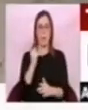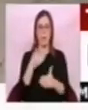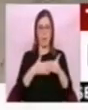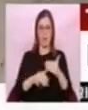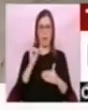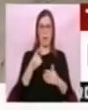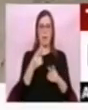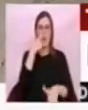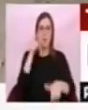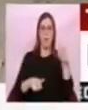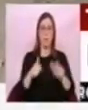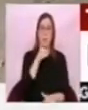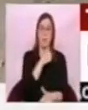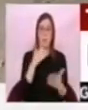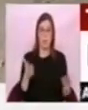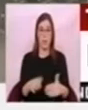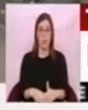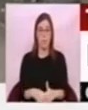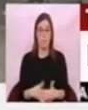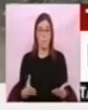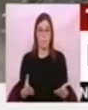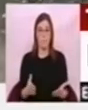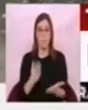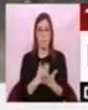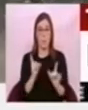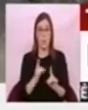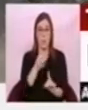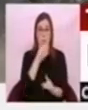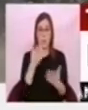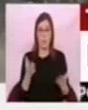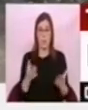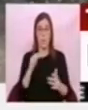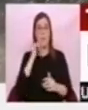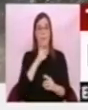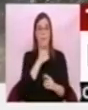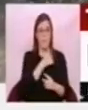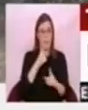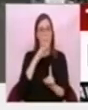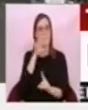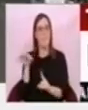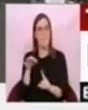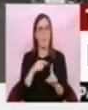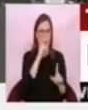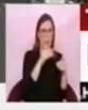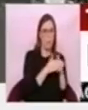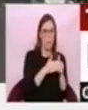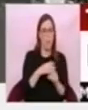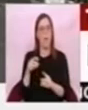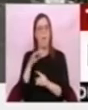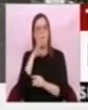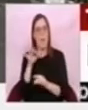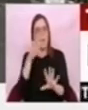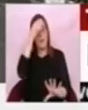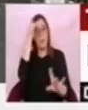rapidamente. São as pessoas que sofrem. Não... Até porque não é só também, estamos aqui a falar das vítimas e dos familiares das vítimas desta tragédia, mas